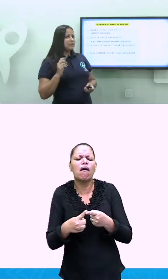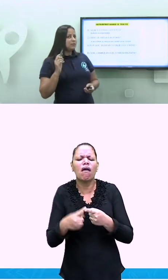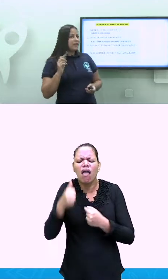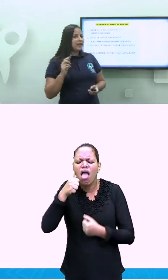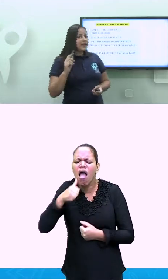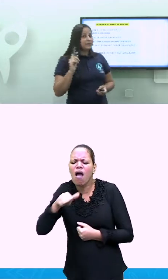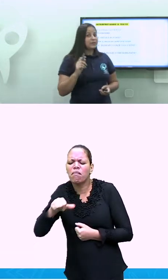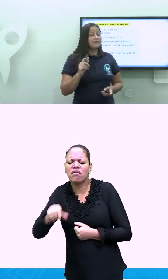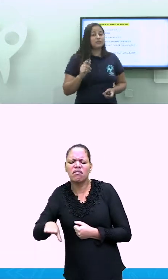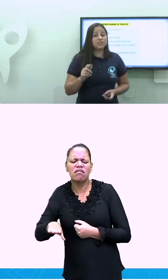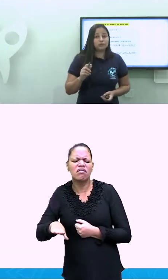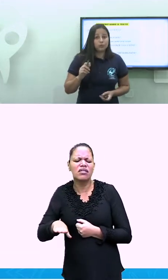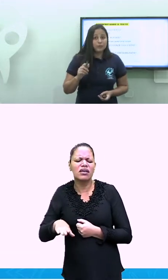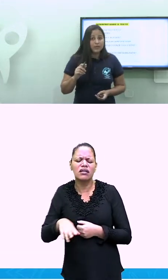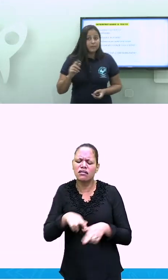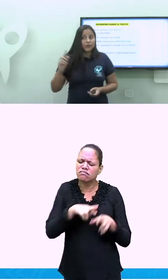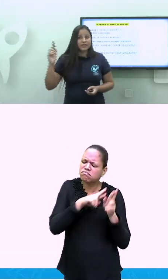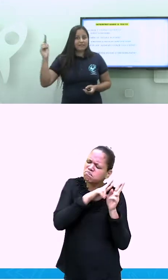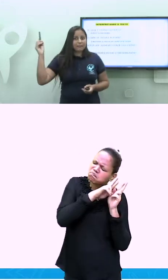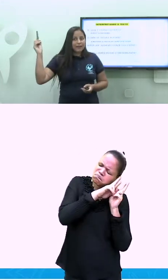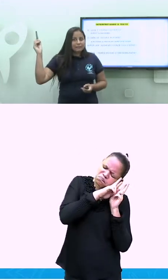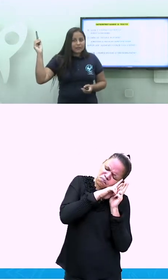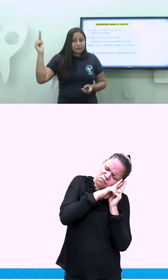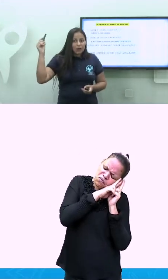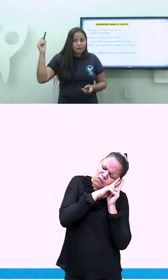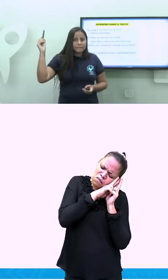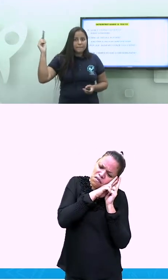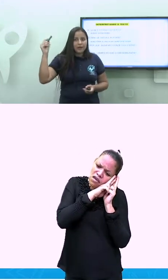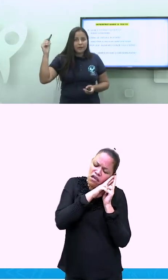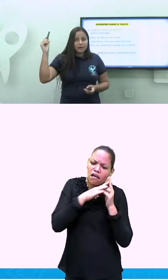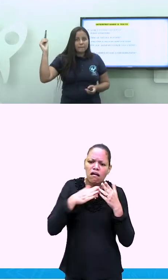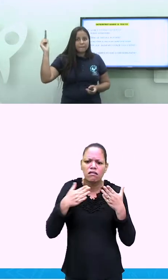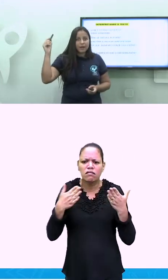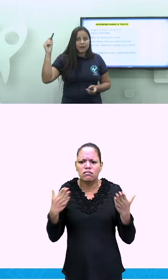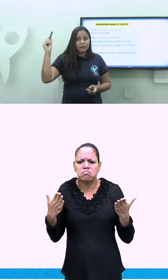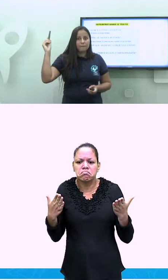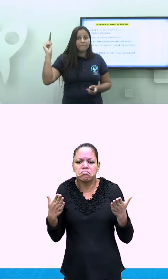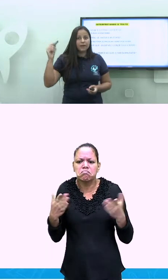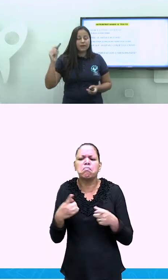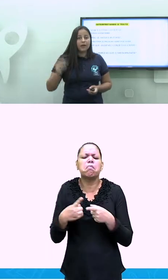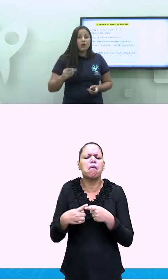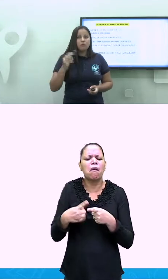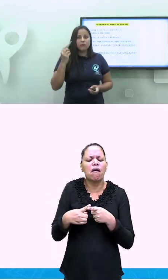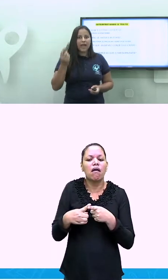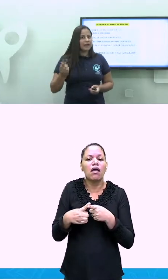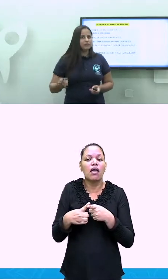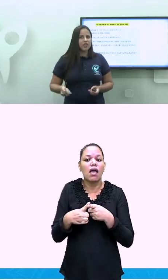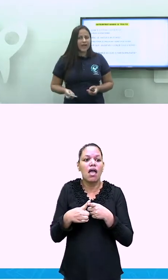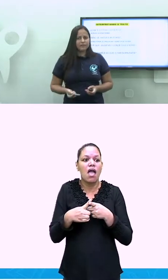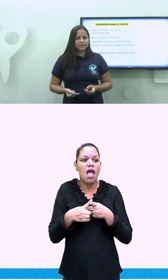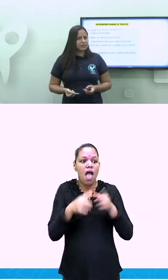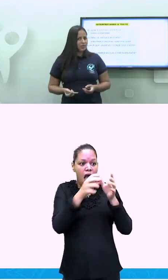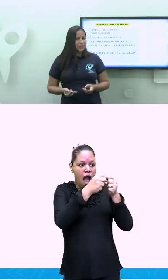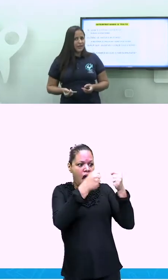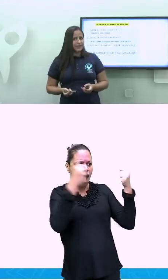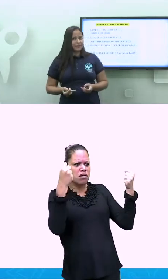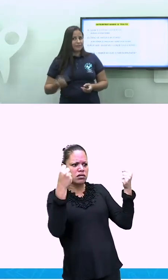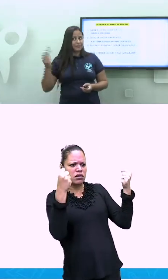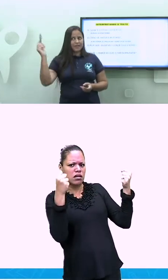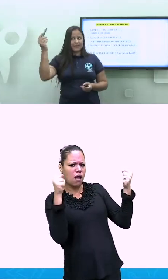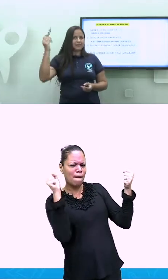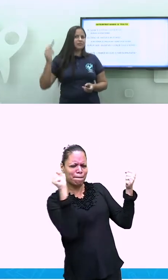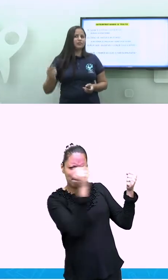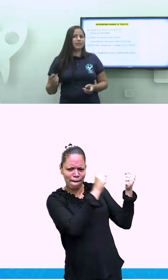no texto, né? Ela não estava conseguindo dormir porque estava batendo, ó. Pam, pam, pam, um galho de árvore na janela,